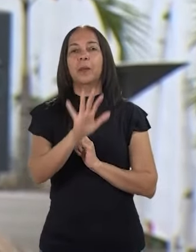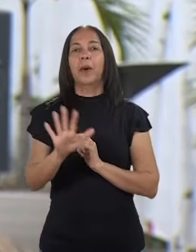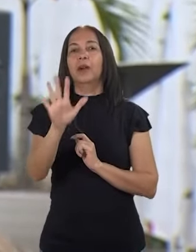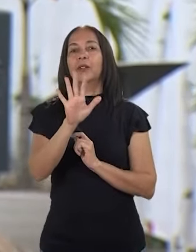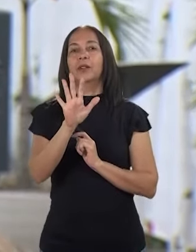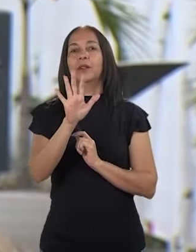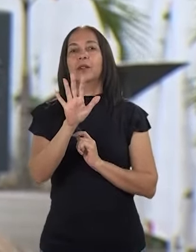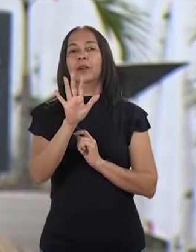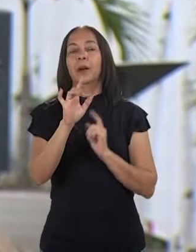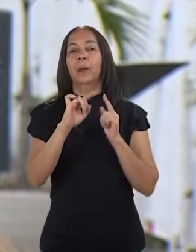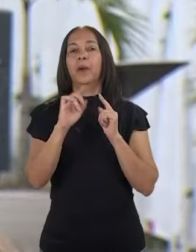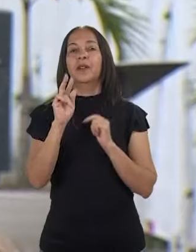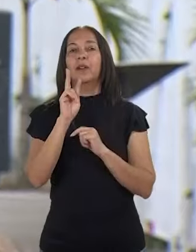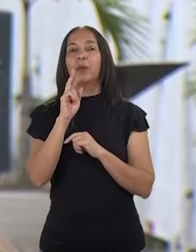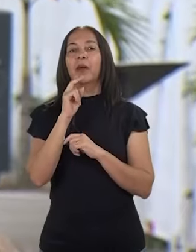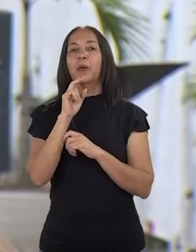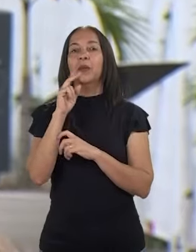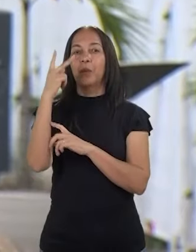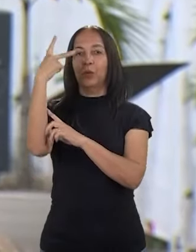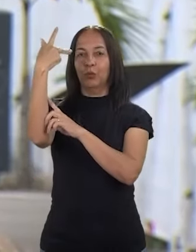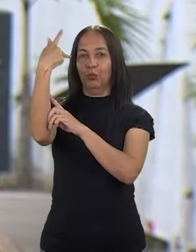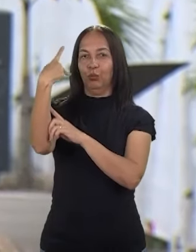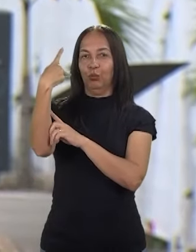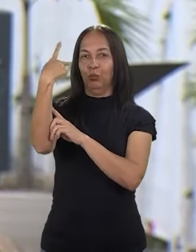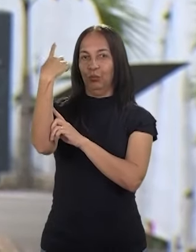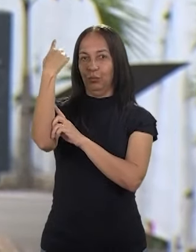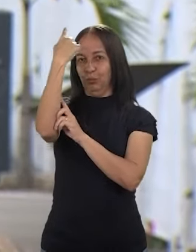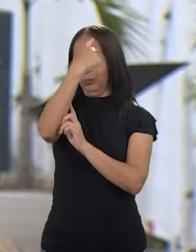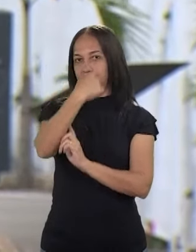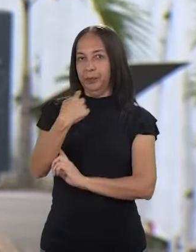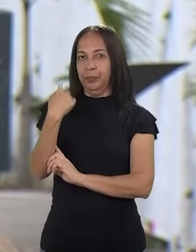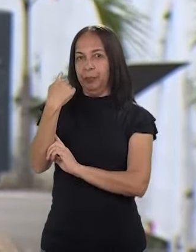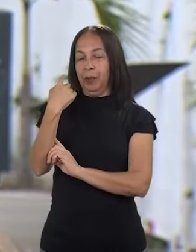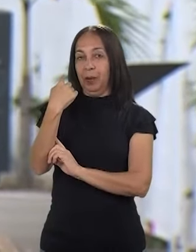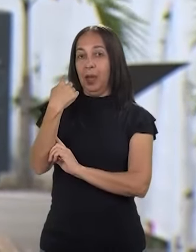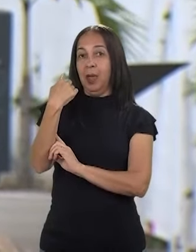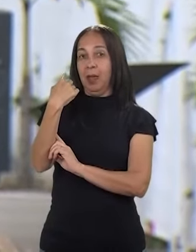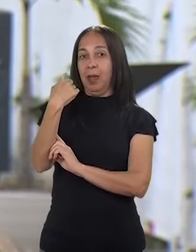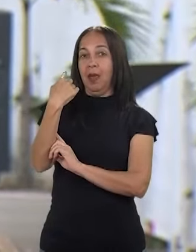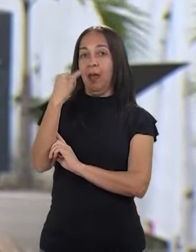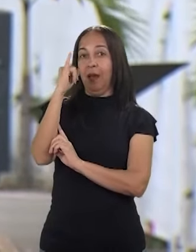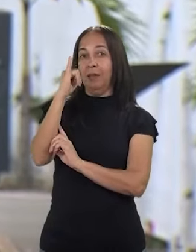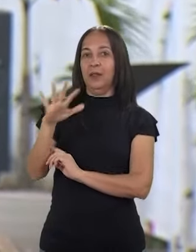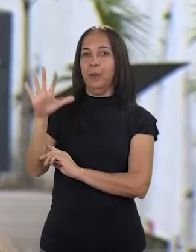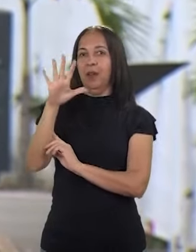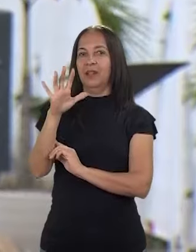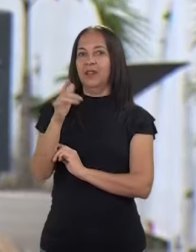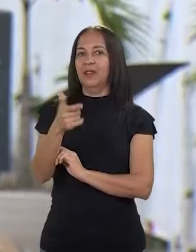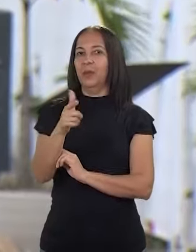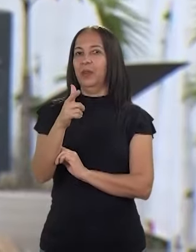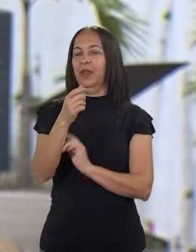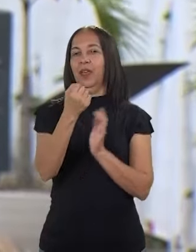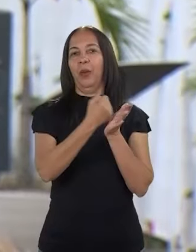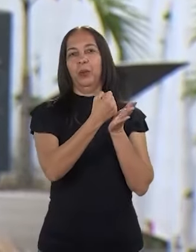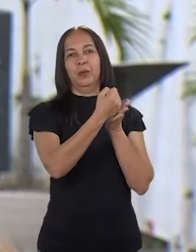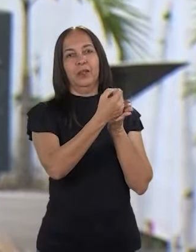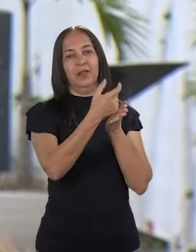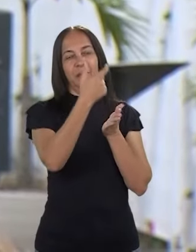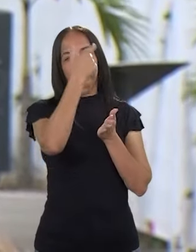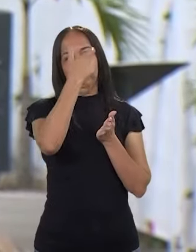geral sendo então reconhecimento facial a questão é que as imagens captadas não tem autorização das